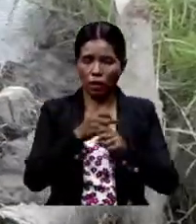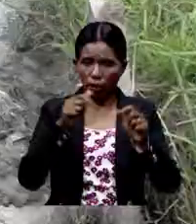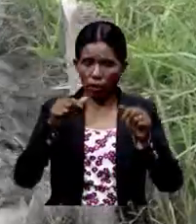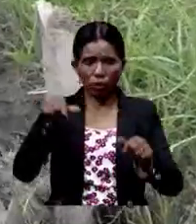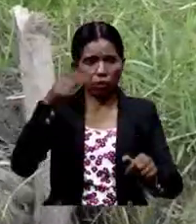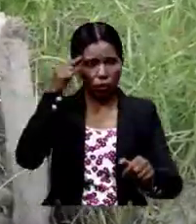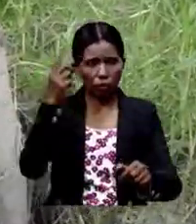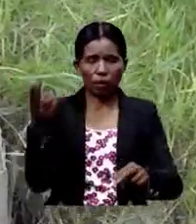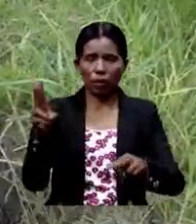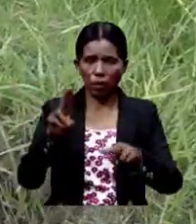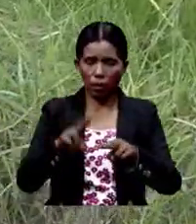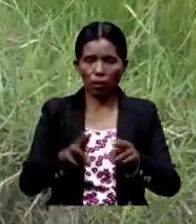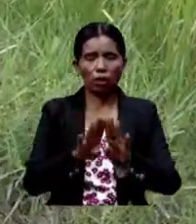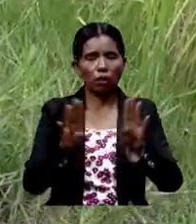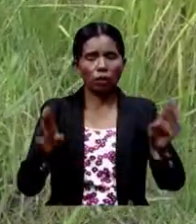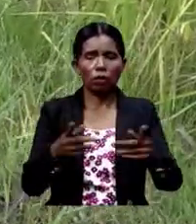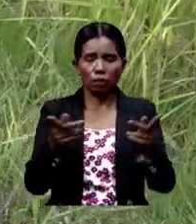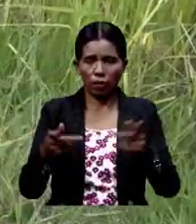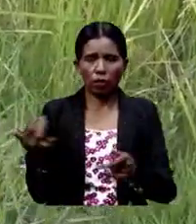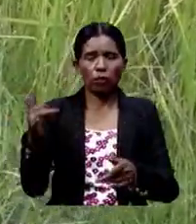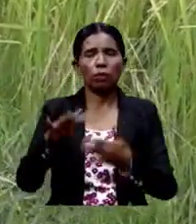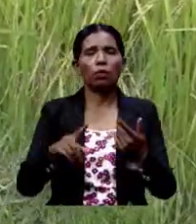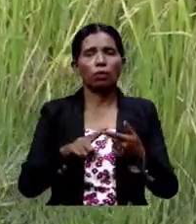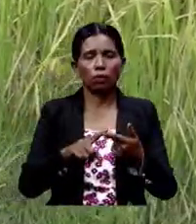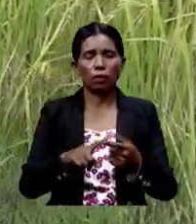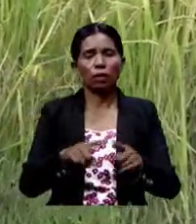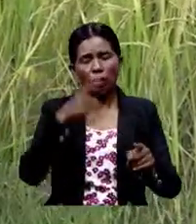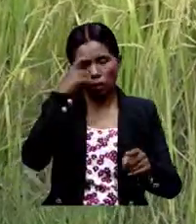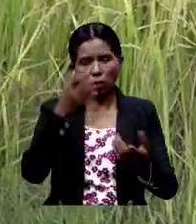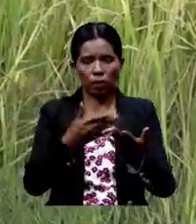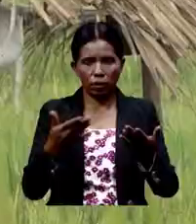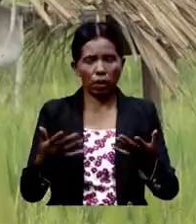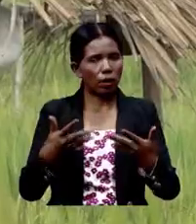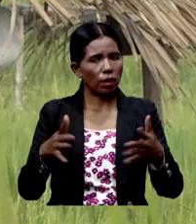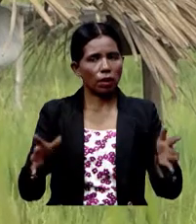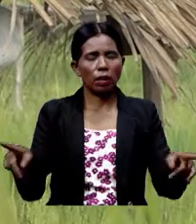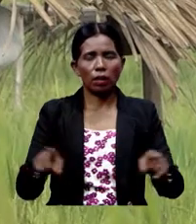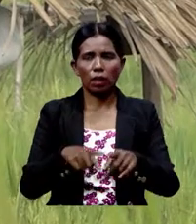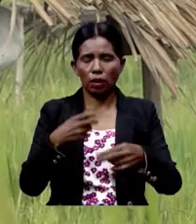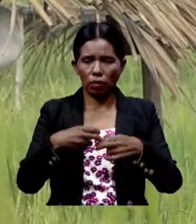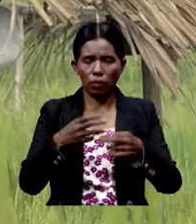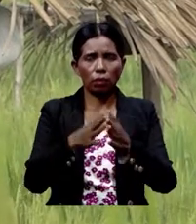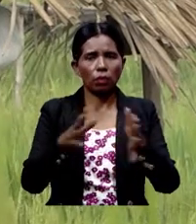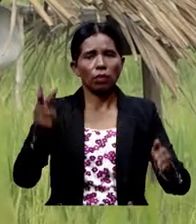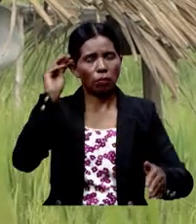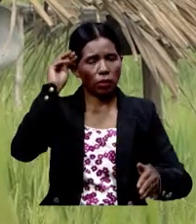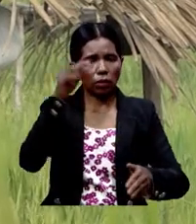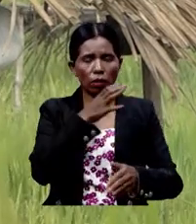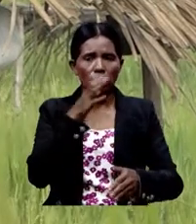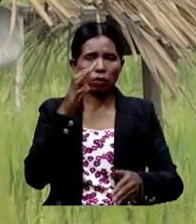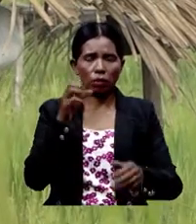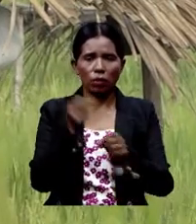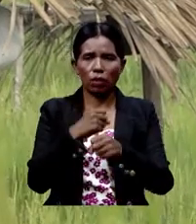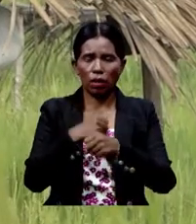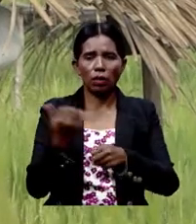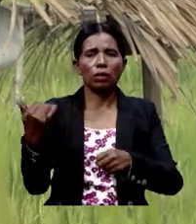governo se reativa fale áreas Siracne, mas be, também equipamentos menos, sai dificuldade boa para o Ministério da Agricultura atuhalar